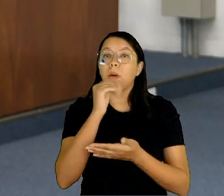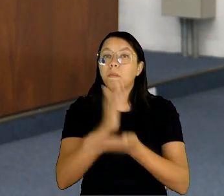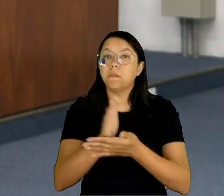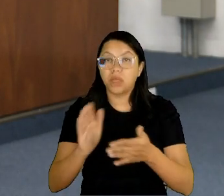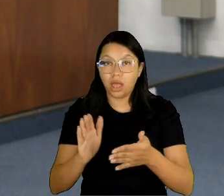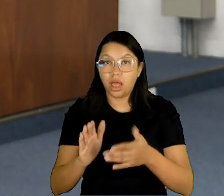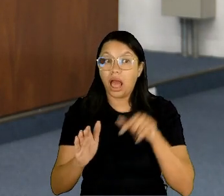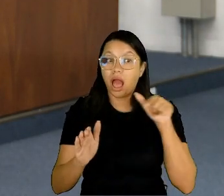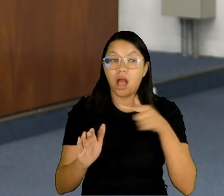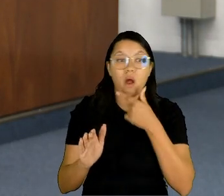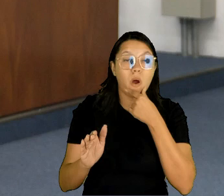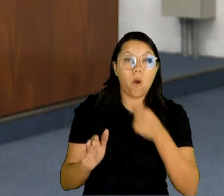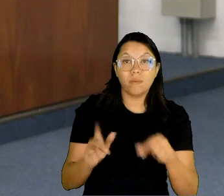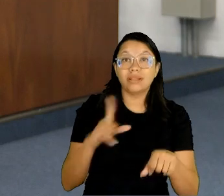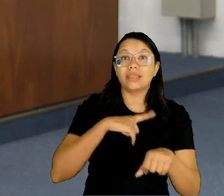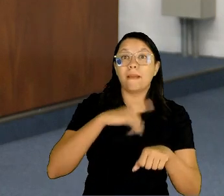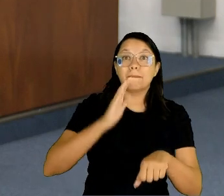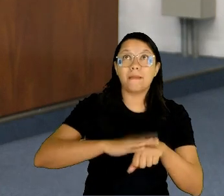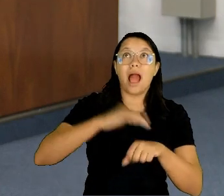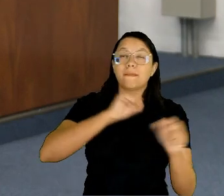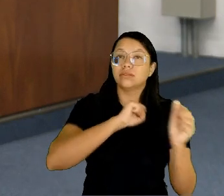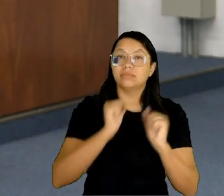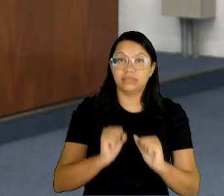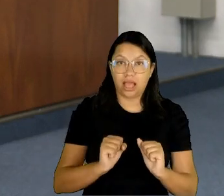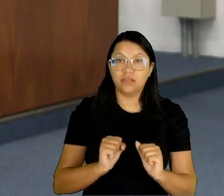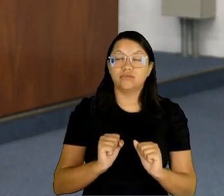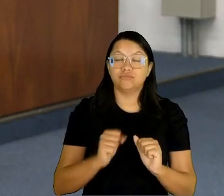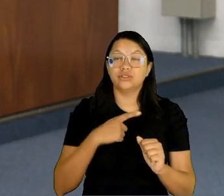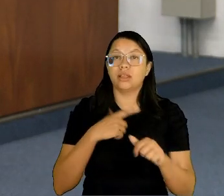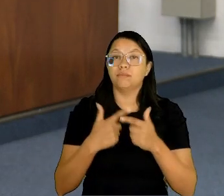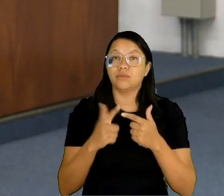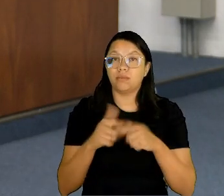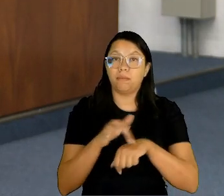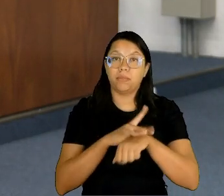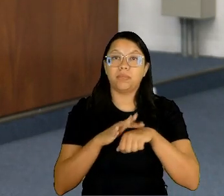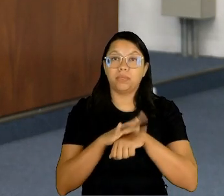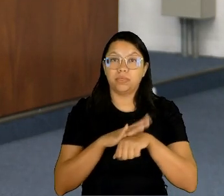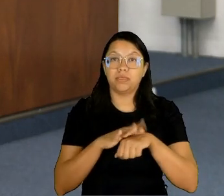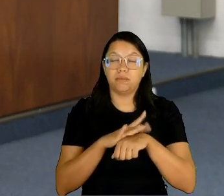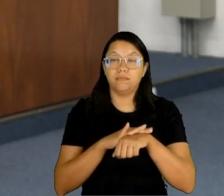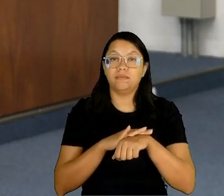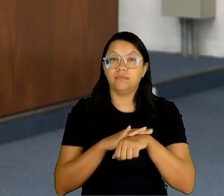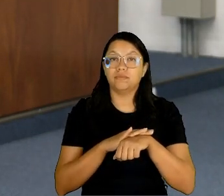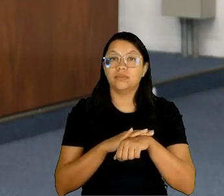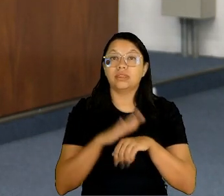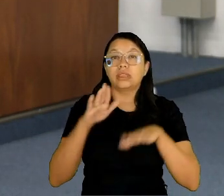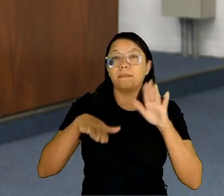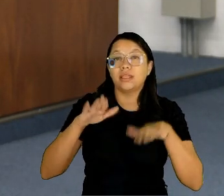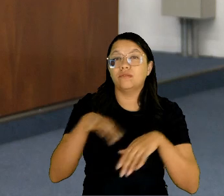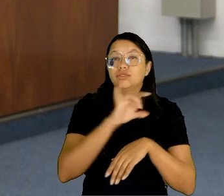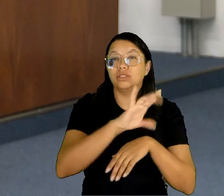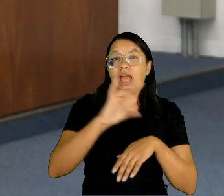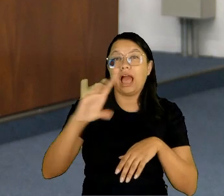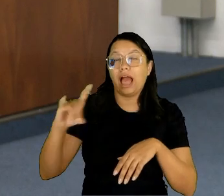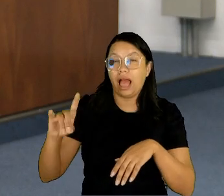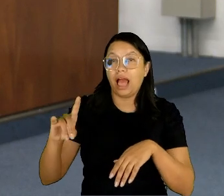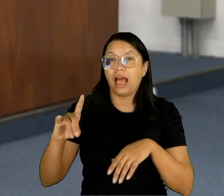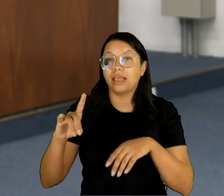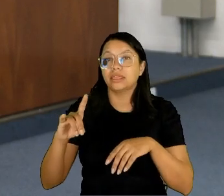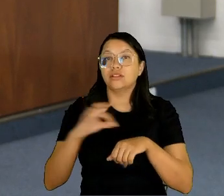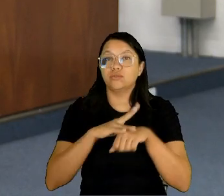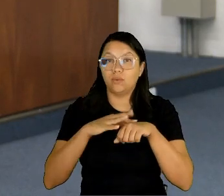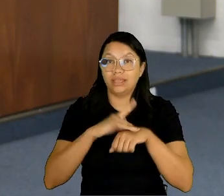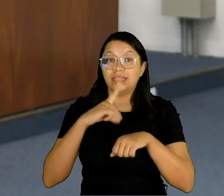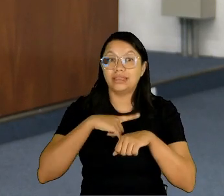tem risco cardiovascular mais elevado do que as mulheres, e a raça também, que a depender de cada doença, tem